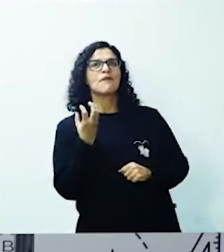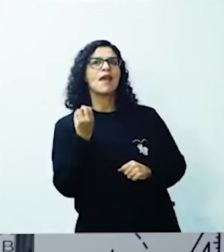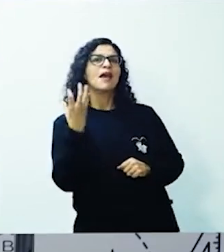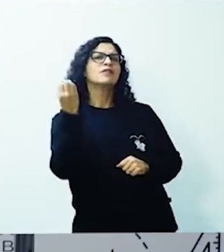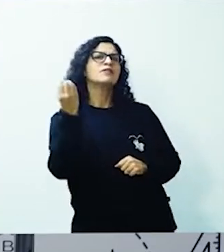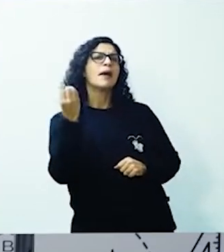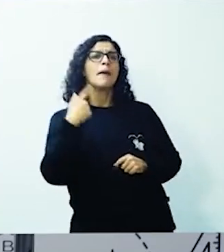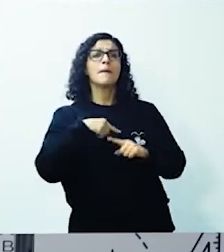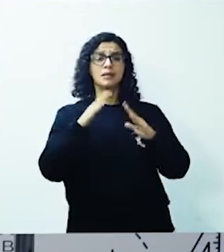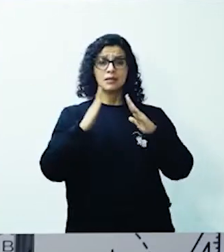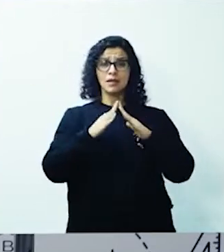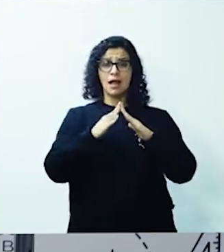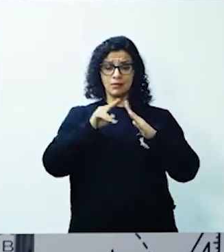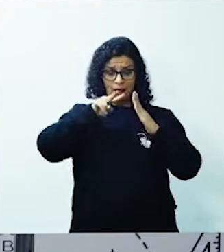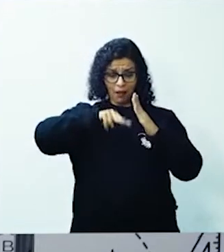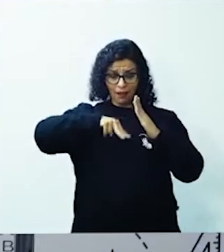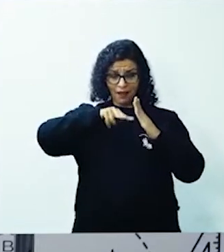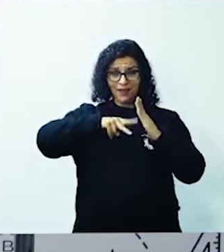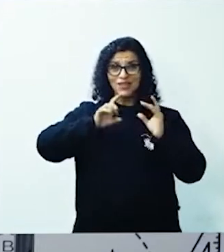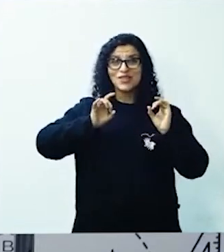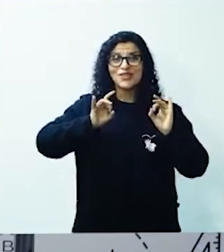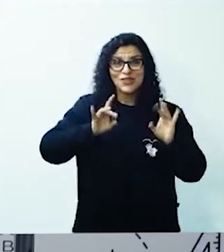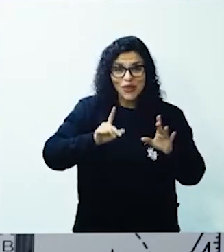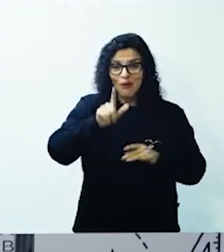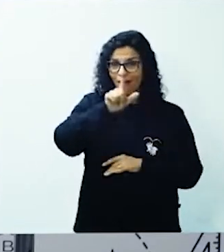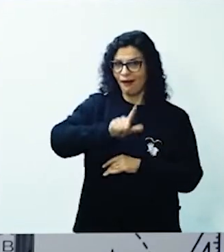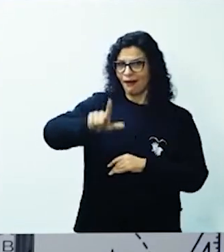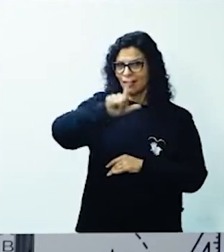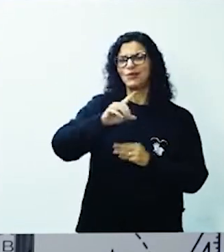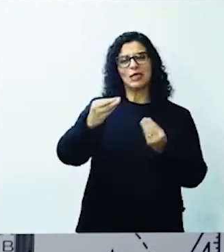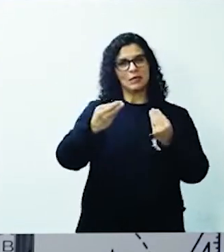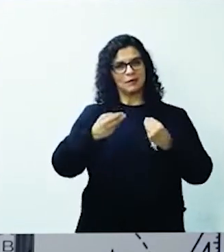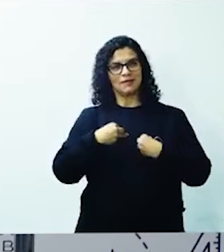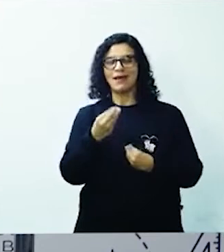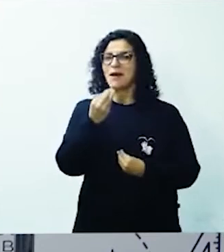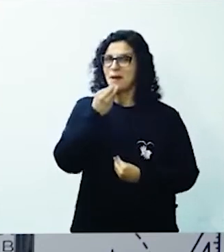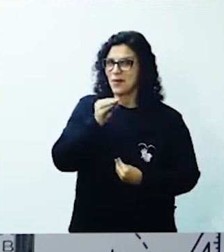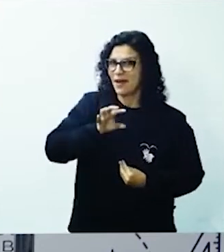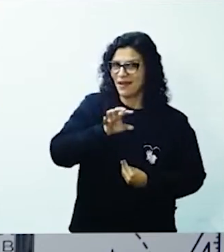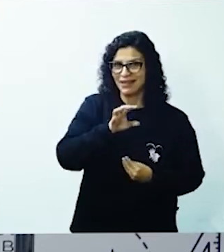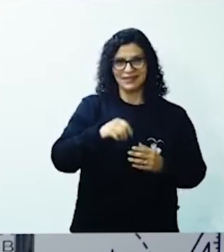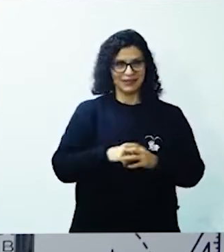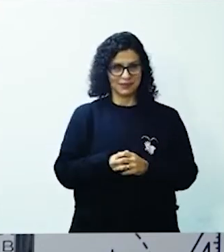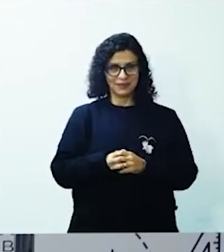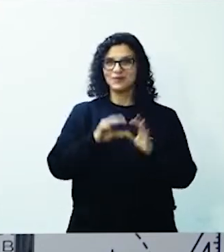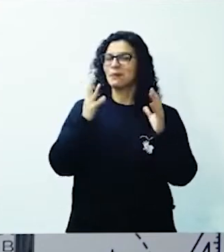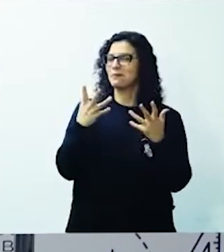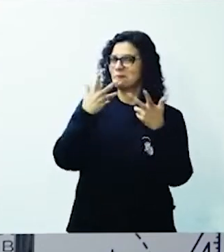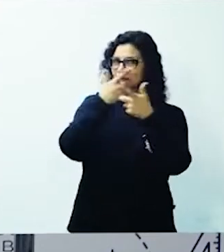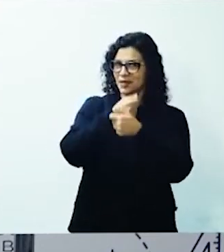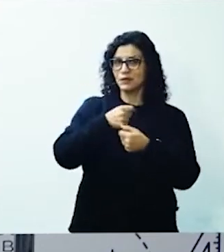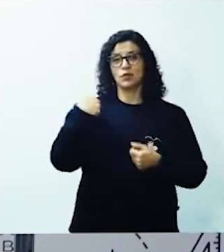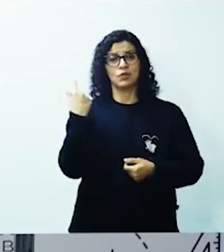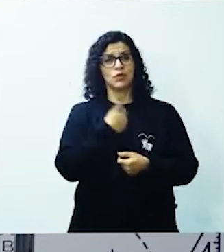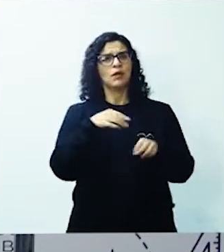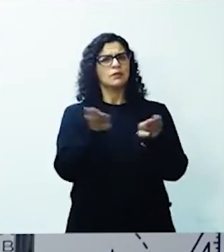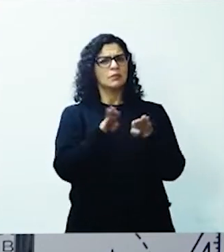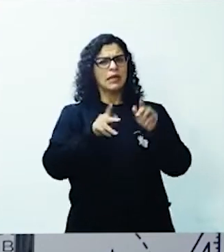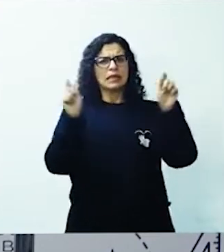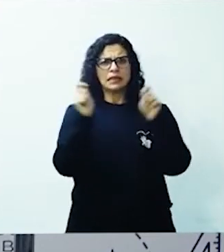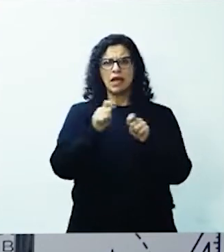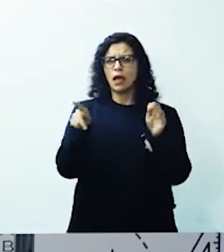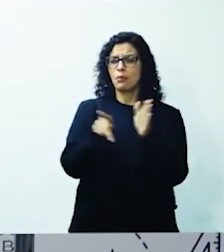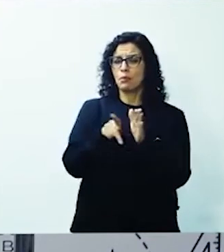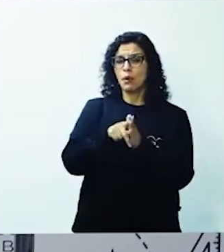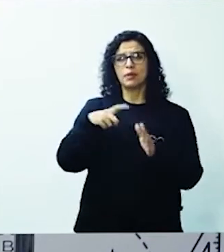sem sair de casa, sem sair do lugar. A literatura nos proporciona esse tipo de coisa. Não é maravilhoso quando a gente consegue